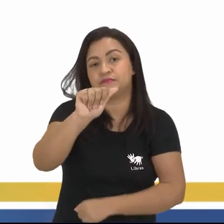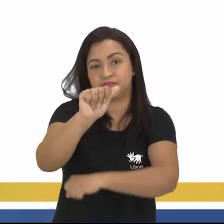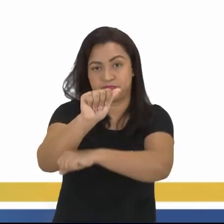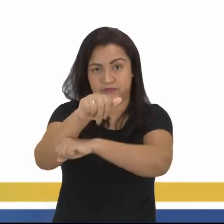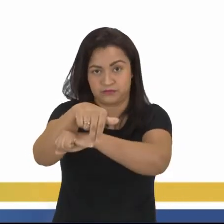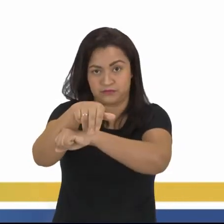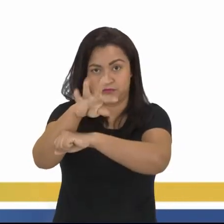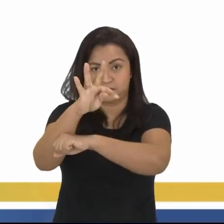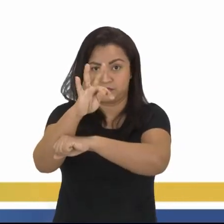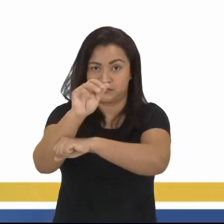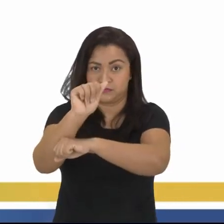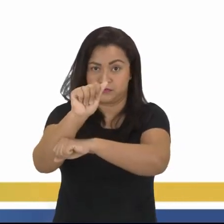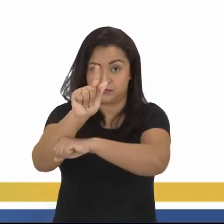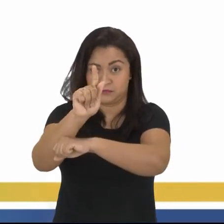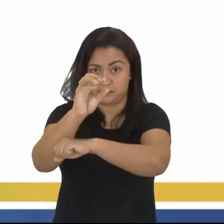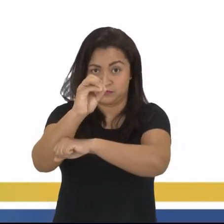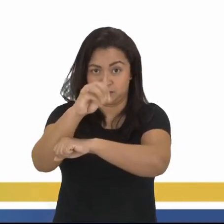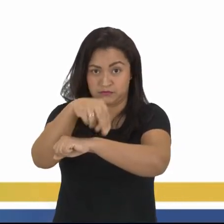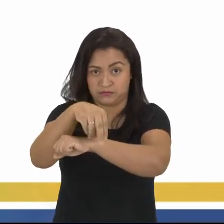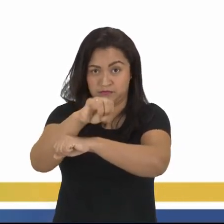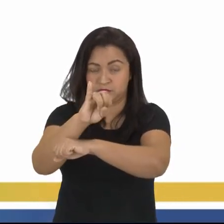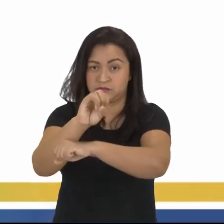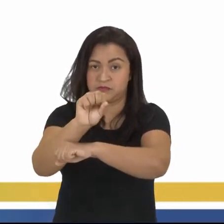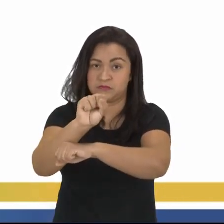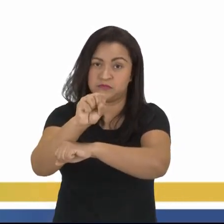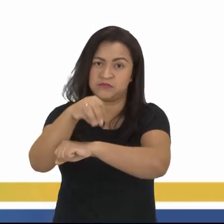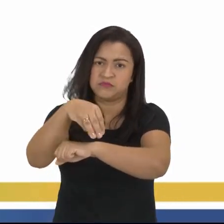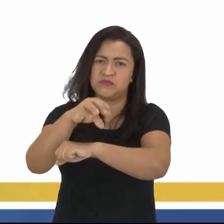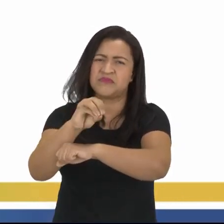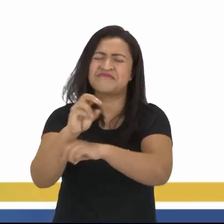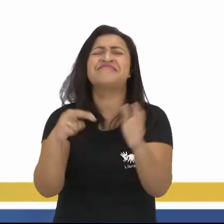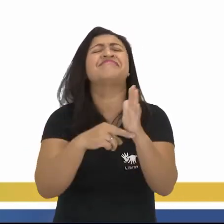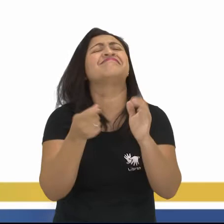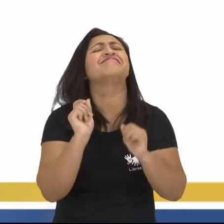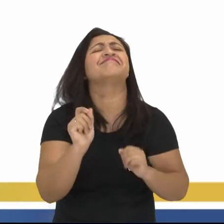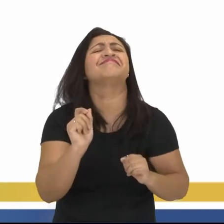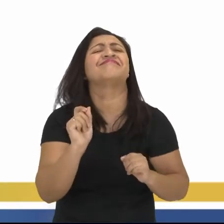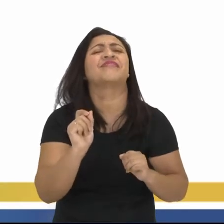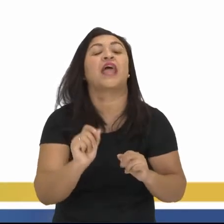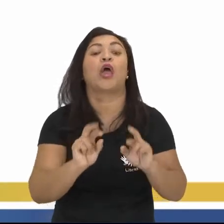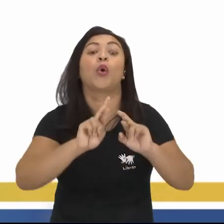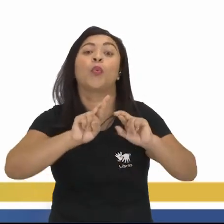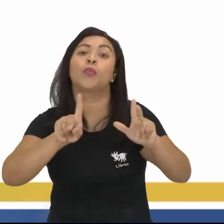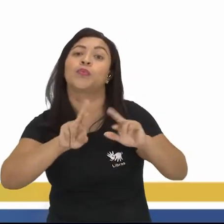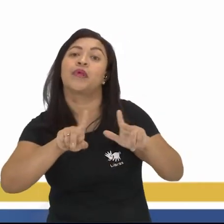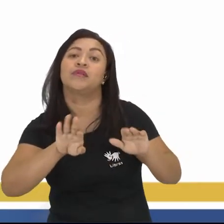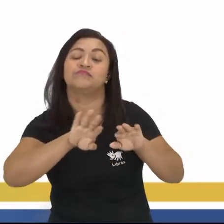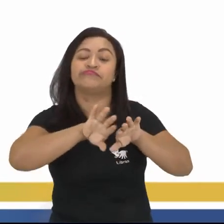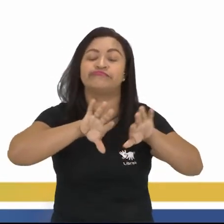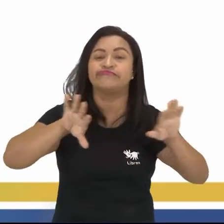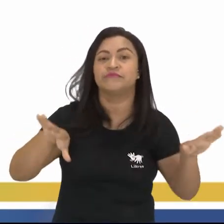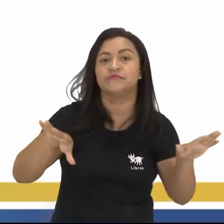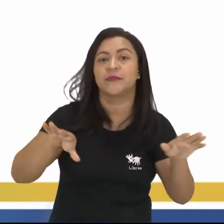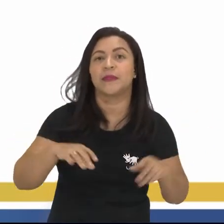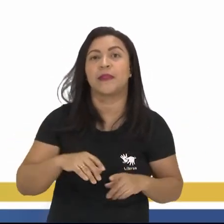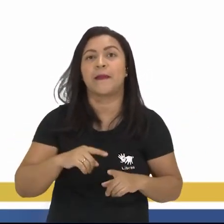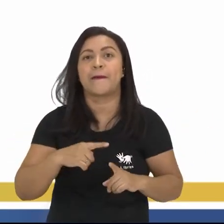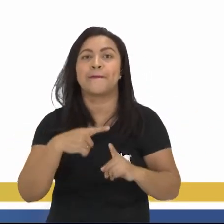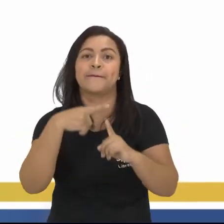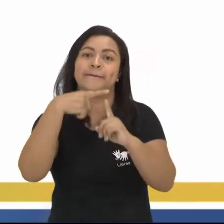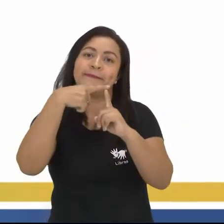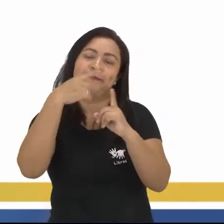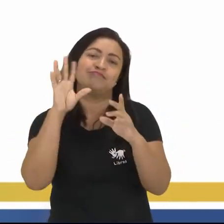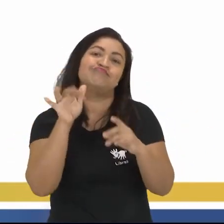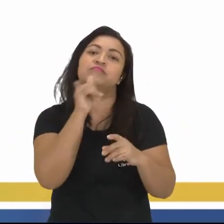Antagonismo. O que é que significa antagonismo? Contrários. Contrários. Mais, adição,